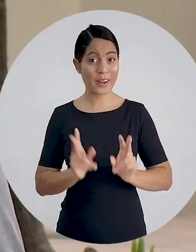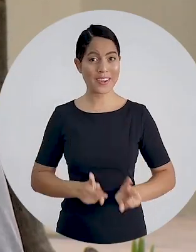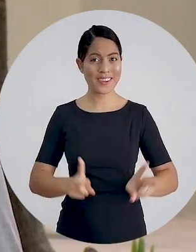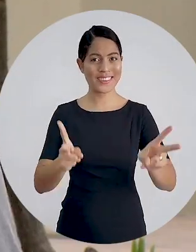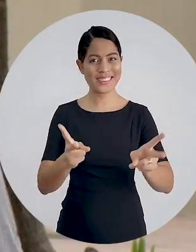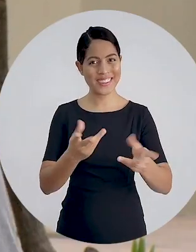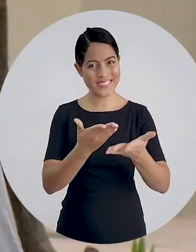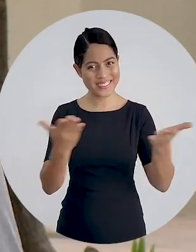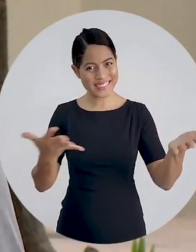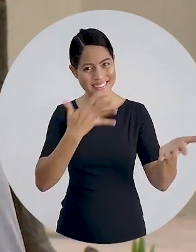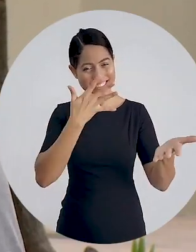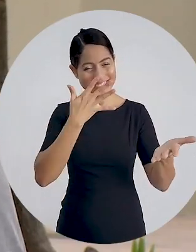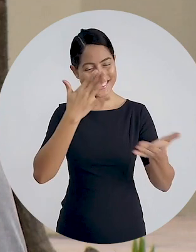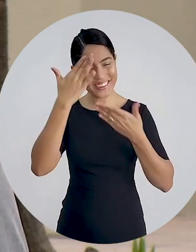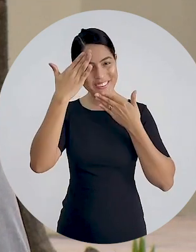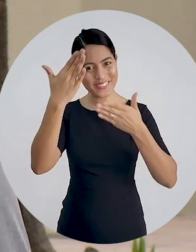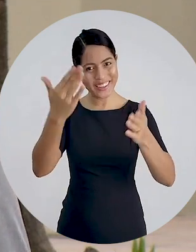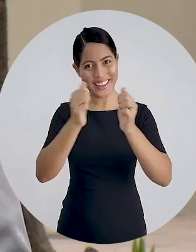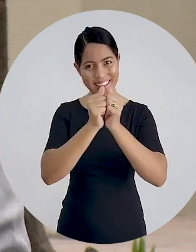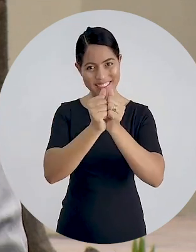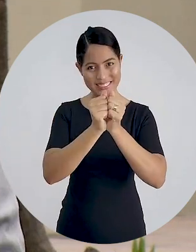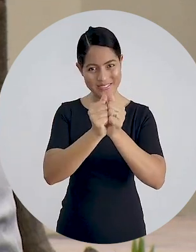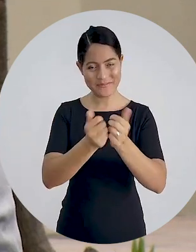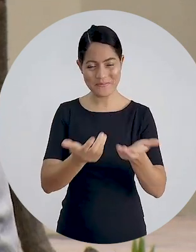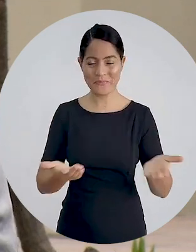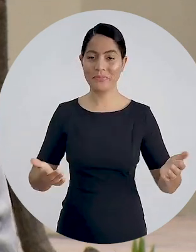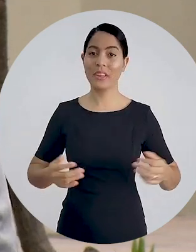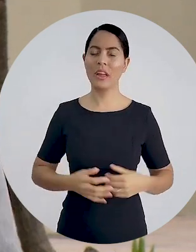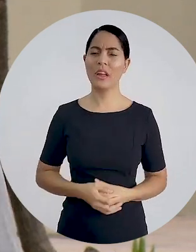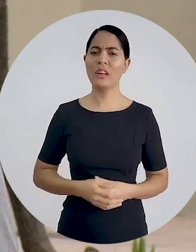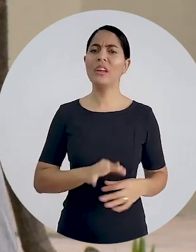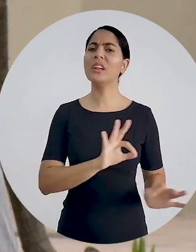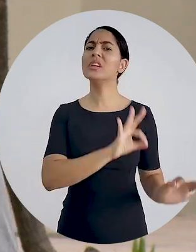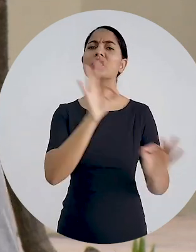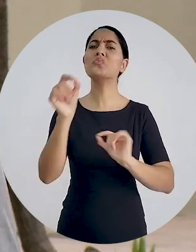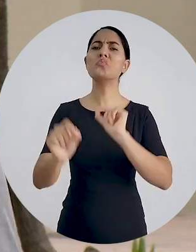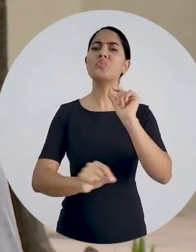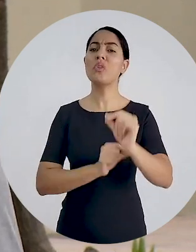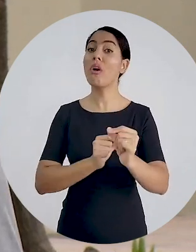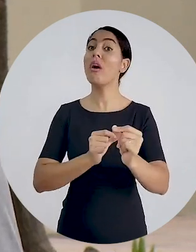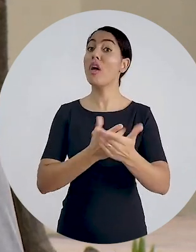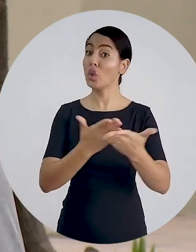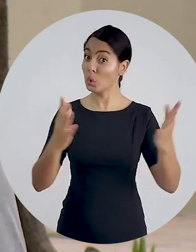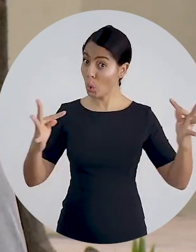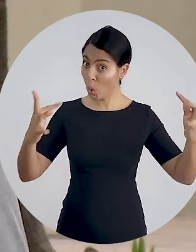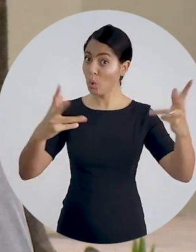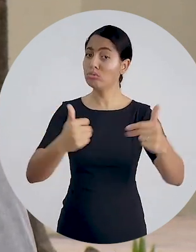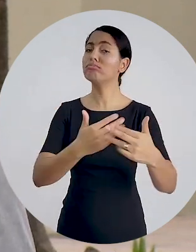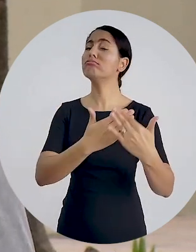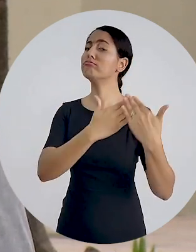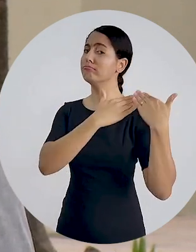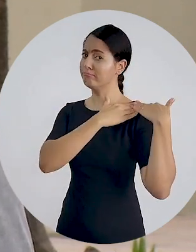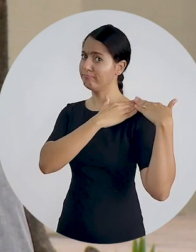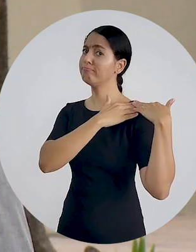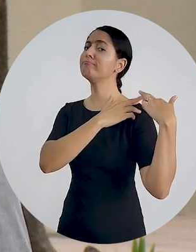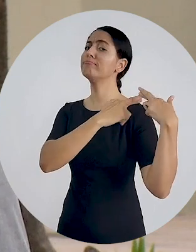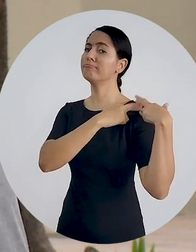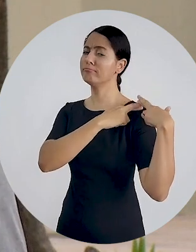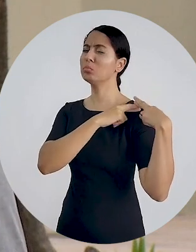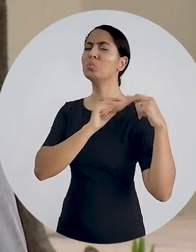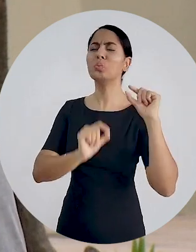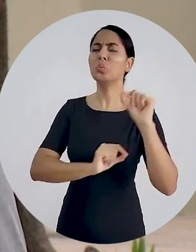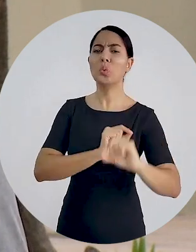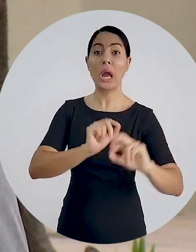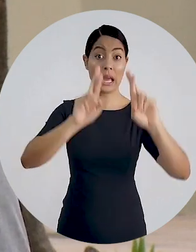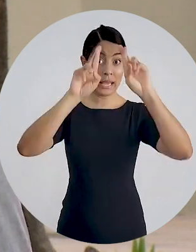Voltamos. Obrigado pela sua companhia. Neste bloco, nós vamos tratar de um assunto de responsabilidade de todos: o respeito e a